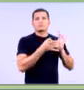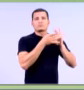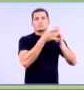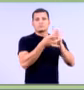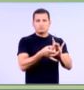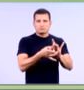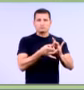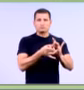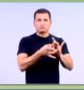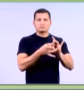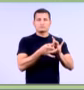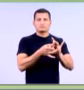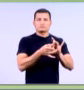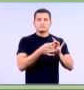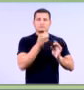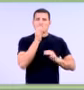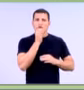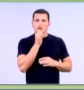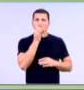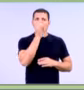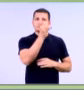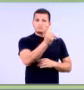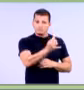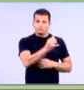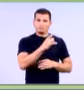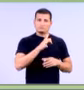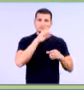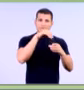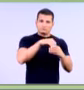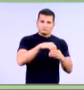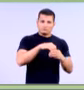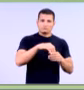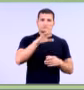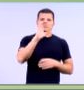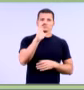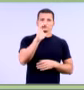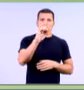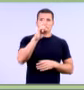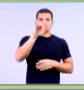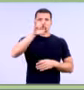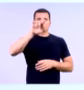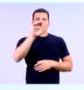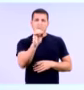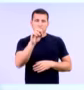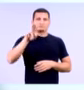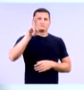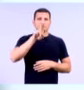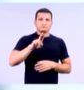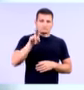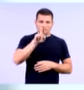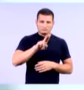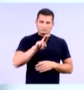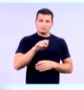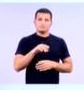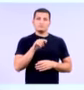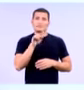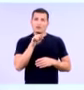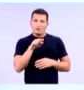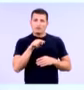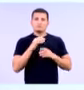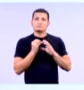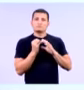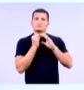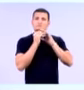essa mensagem está inserida. E o código utilizado. Para que essa mensagem chegue a